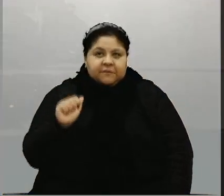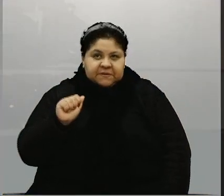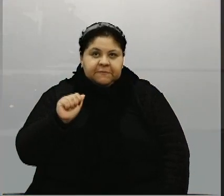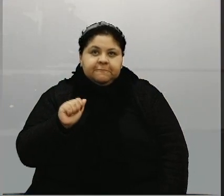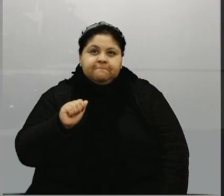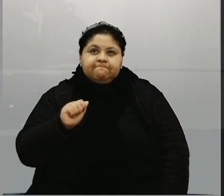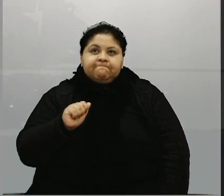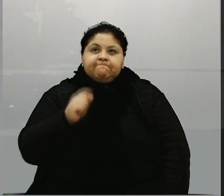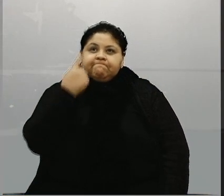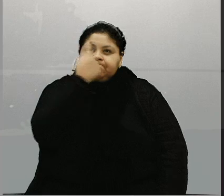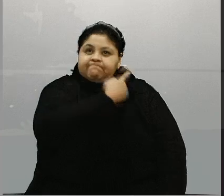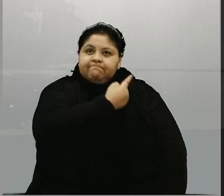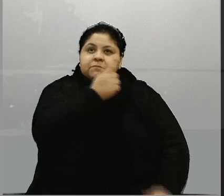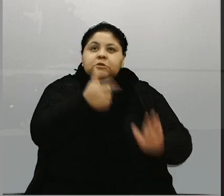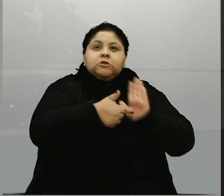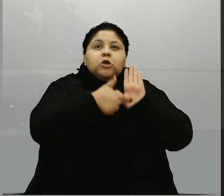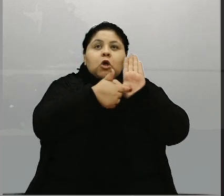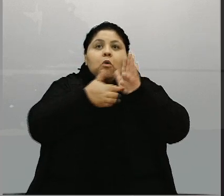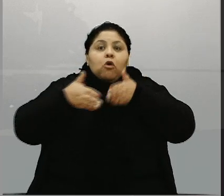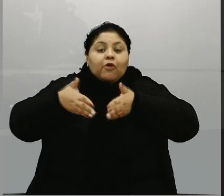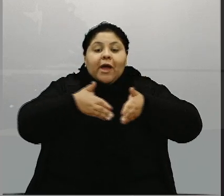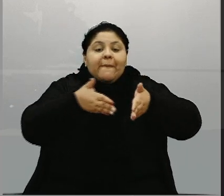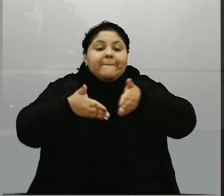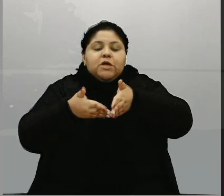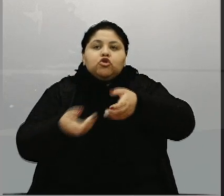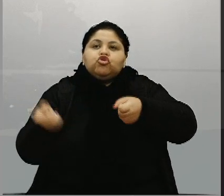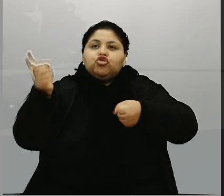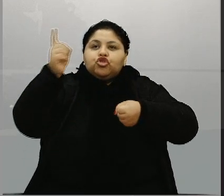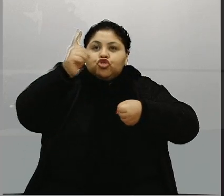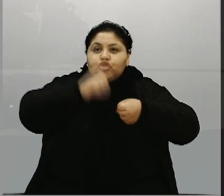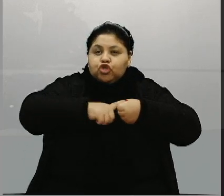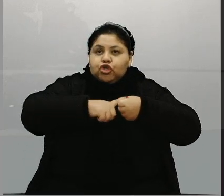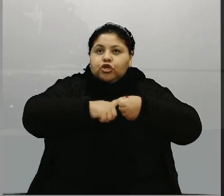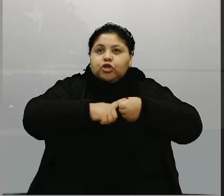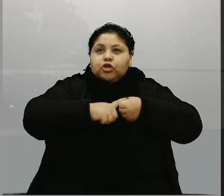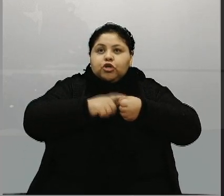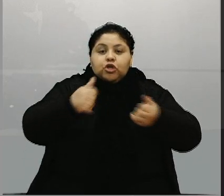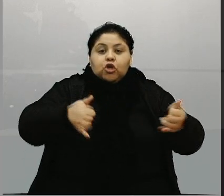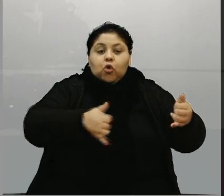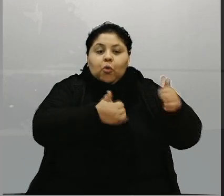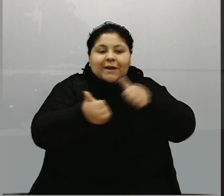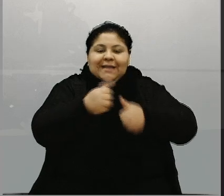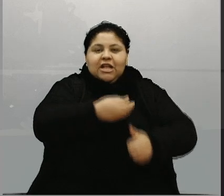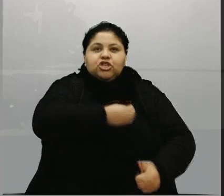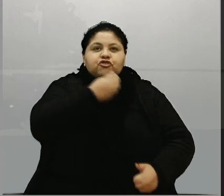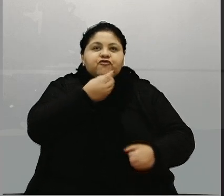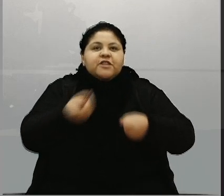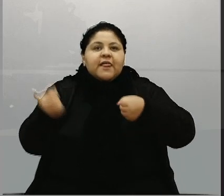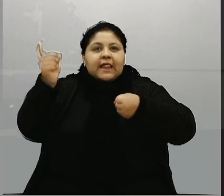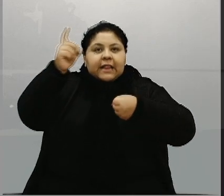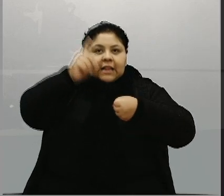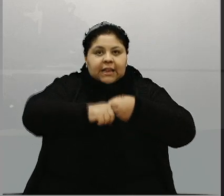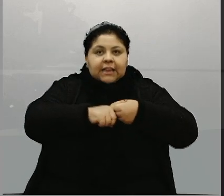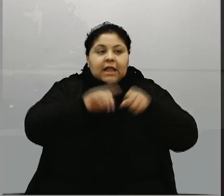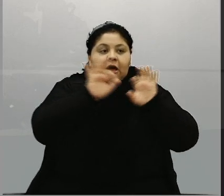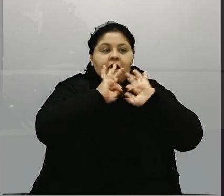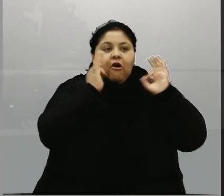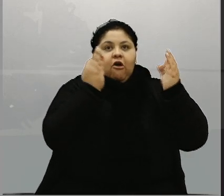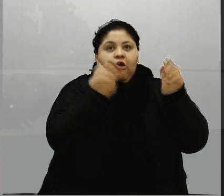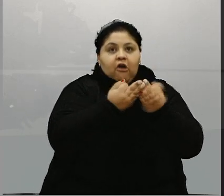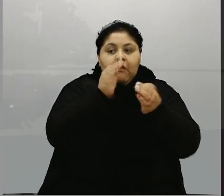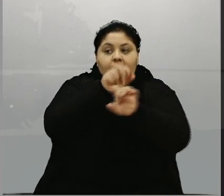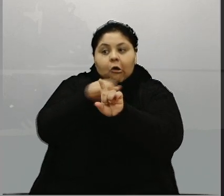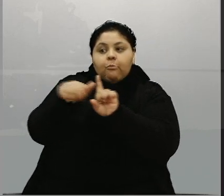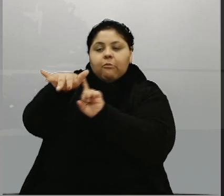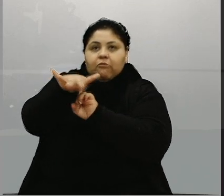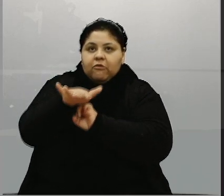projeto, buscamos mostrar o caminho de um recomeço, onde a dignidade humana é restabelecida. E assim, tanto a família como a